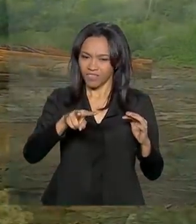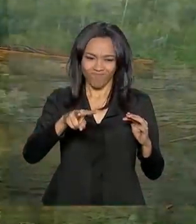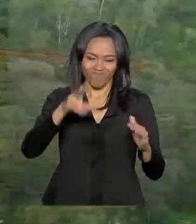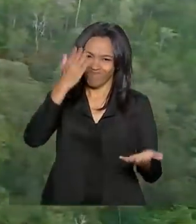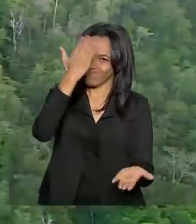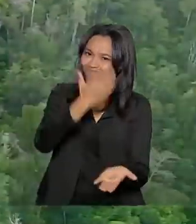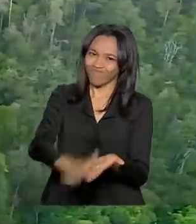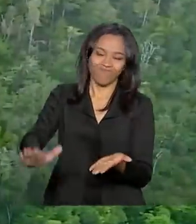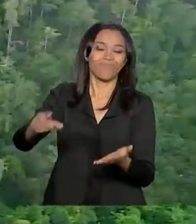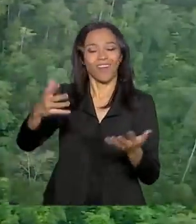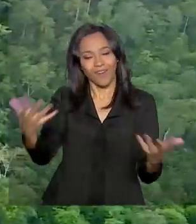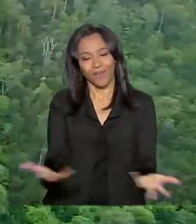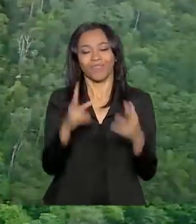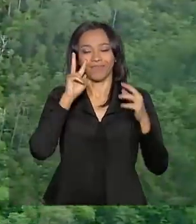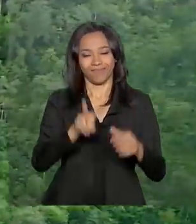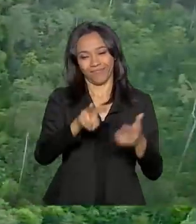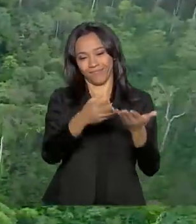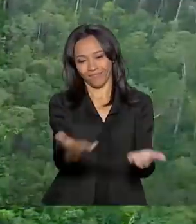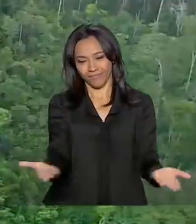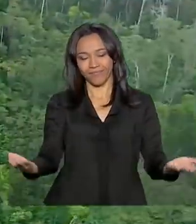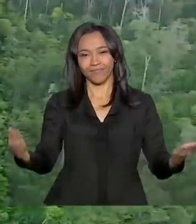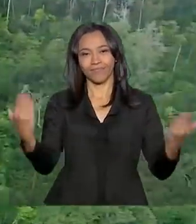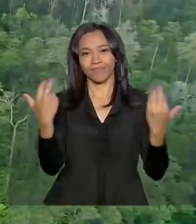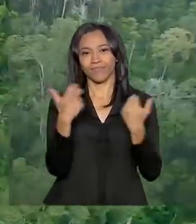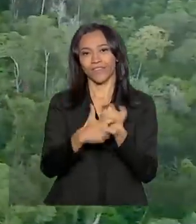lugar ao verde da Amazônia.